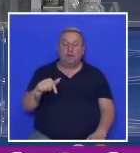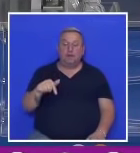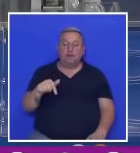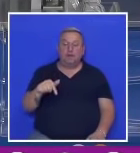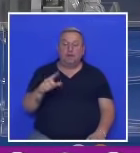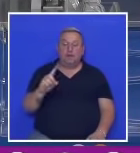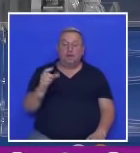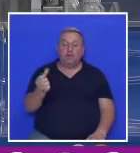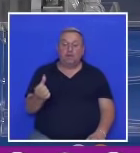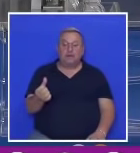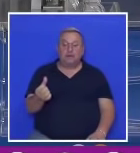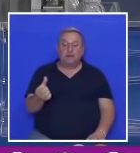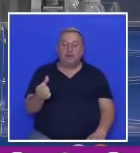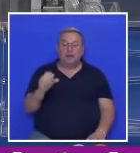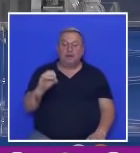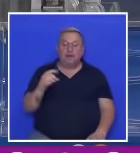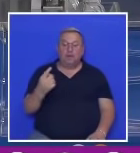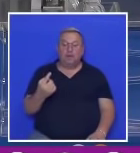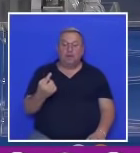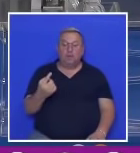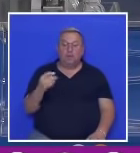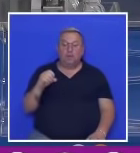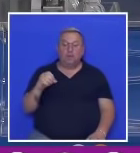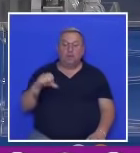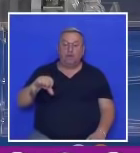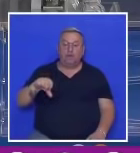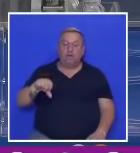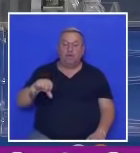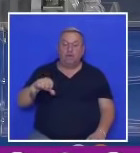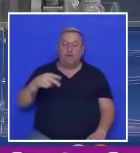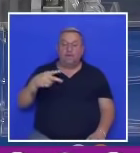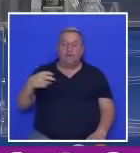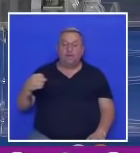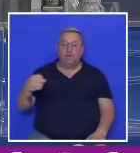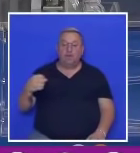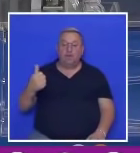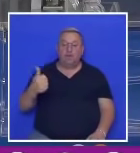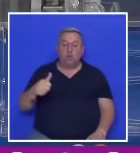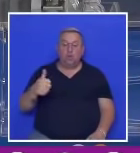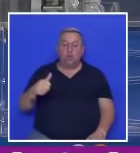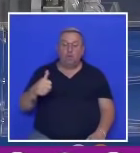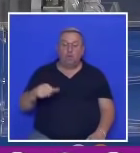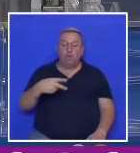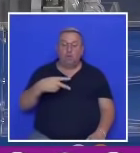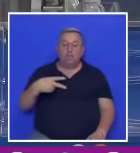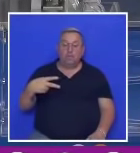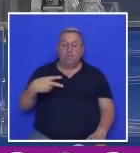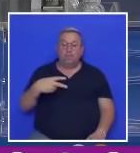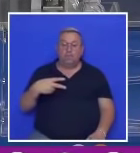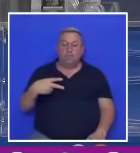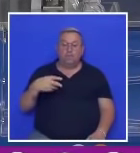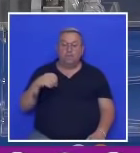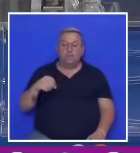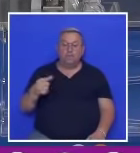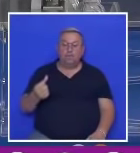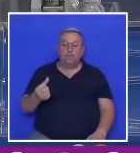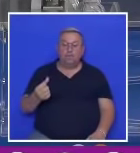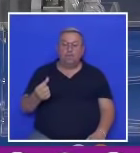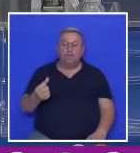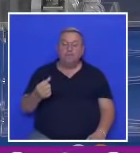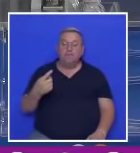07, 16, 01, 09, 20, 11, 22,